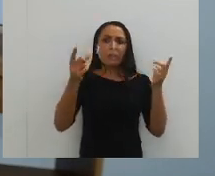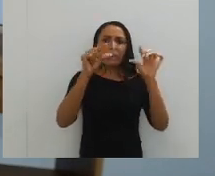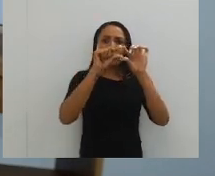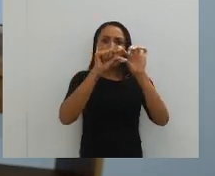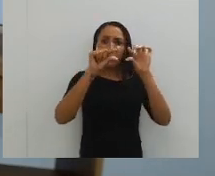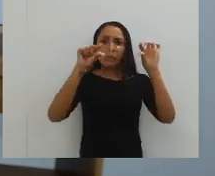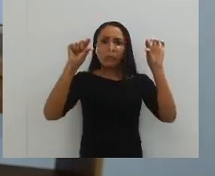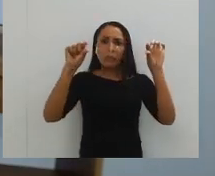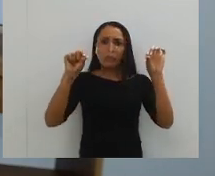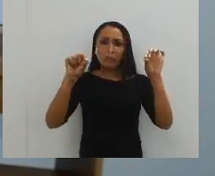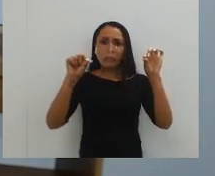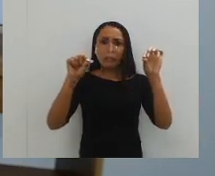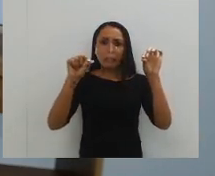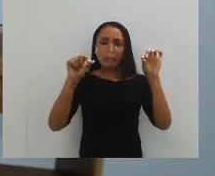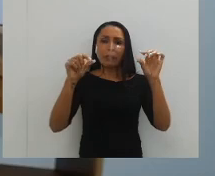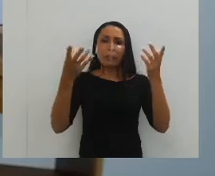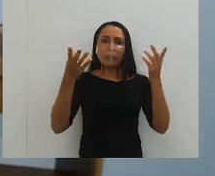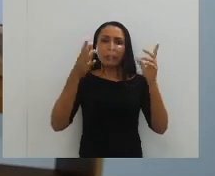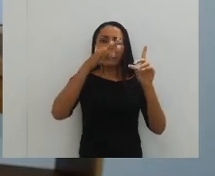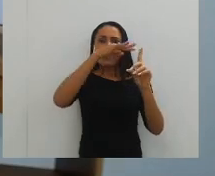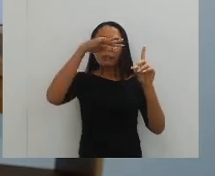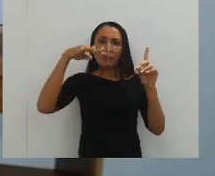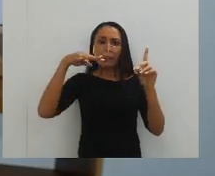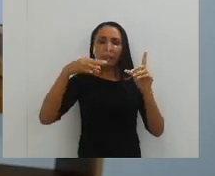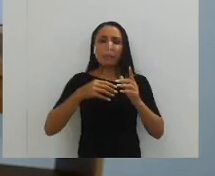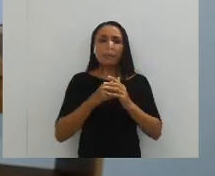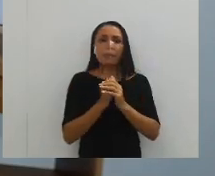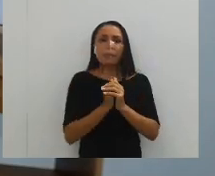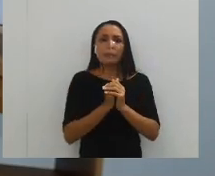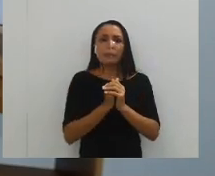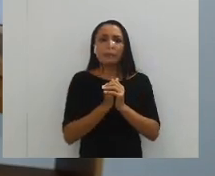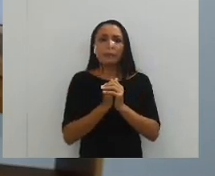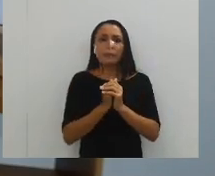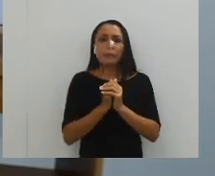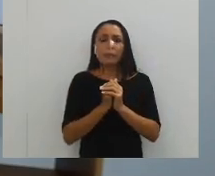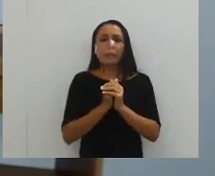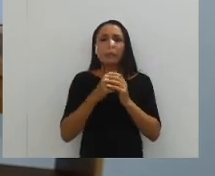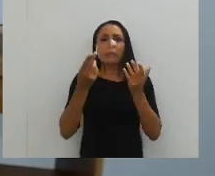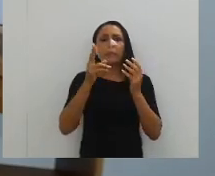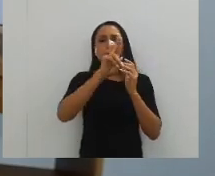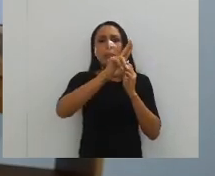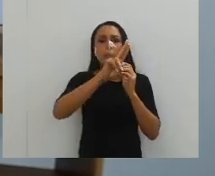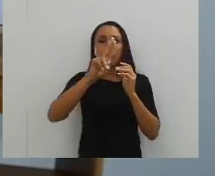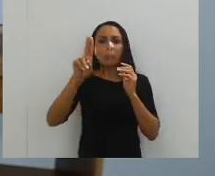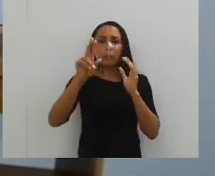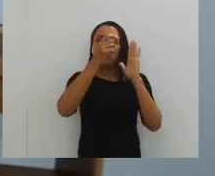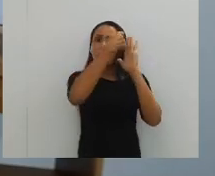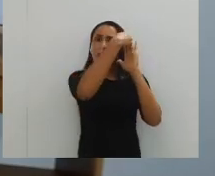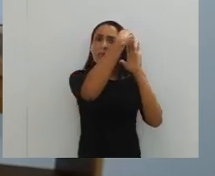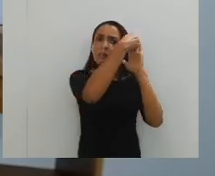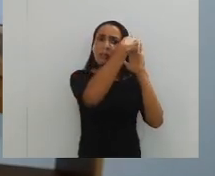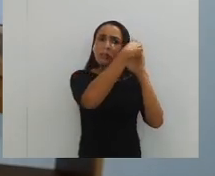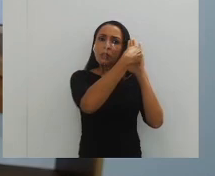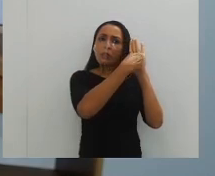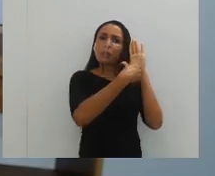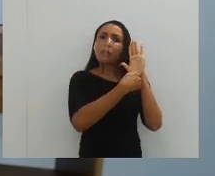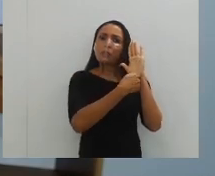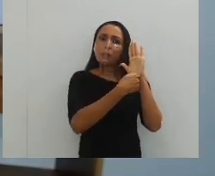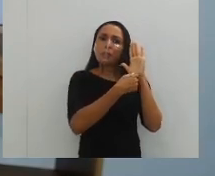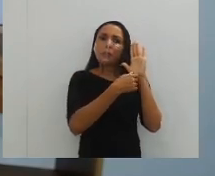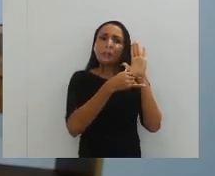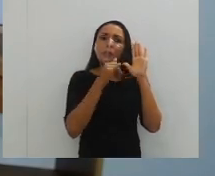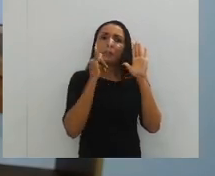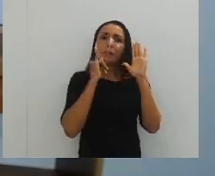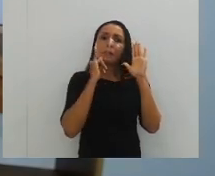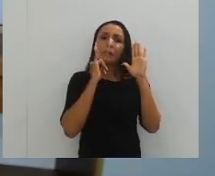de destacar. Aí veja qual é a ideia. Olha para mim. Se você faz esse nome científico manuscrito, por exemplo, se você faz aí no